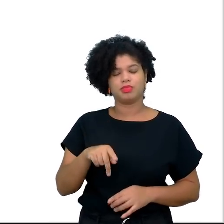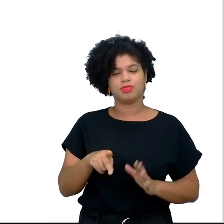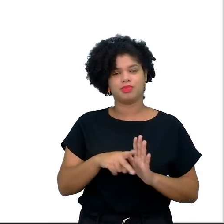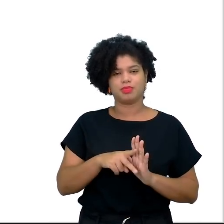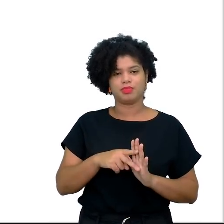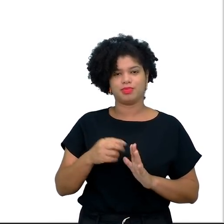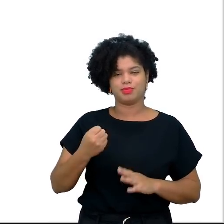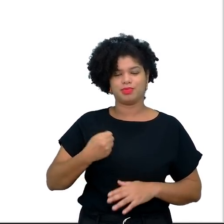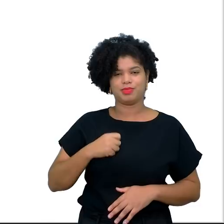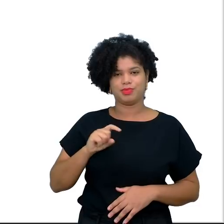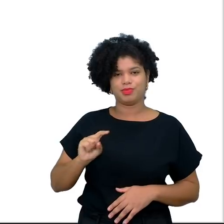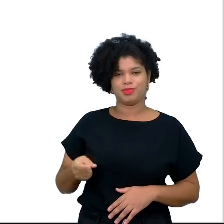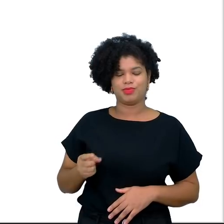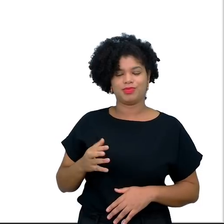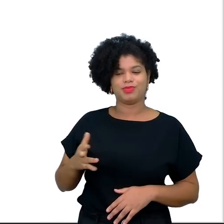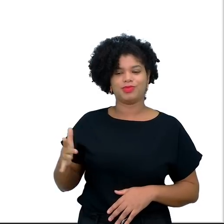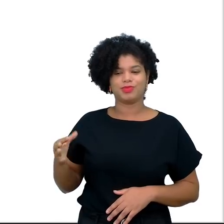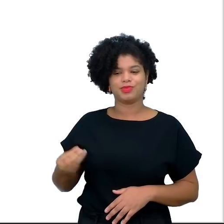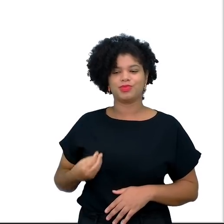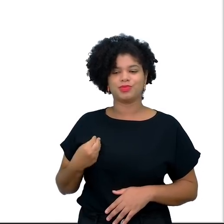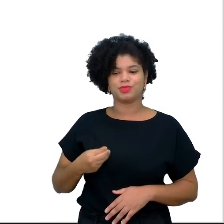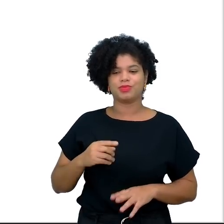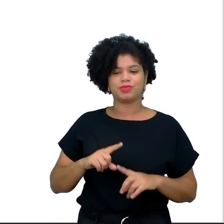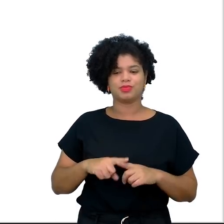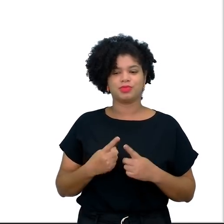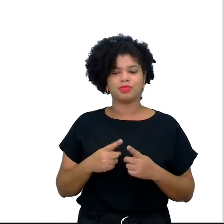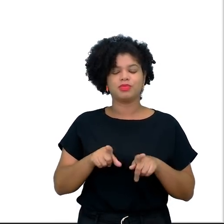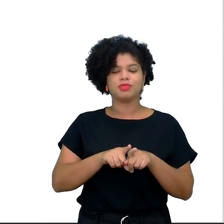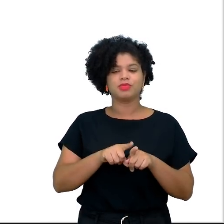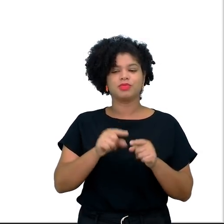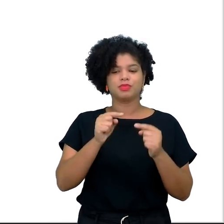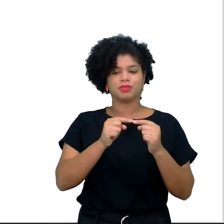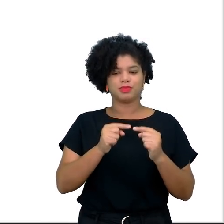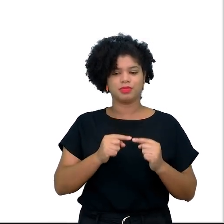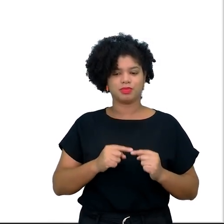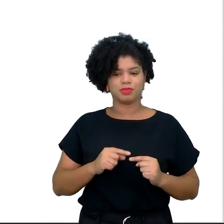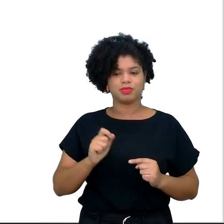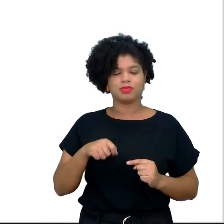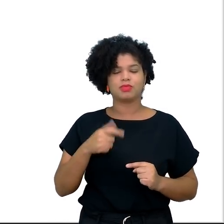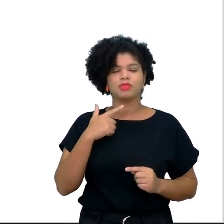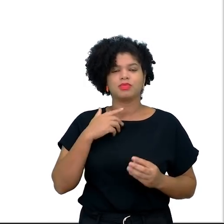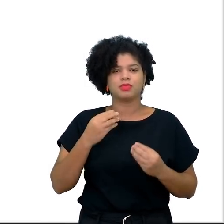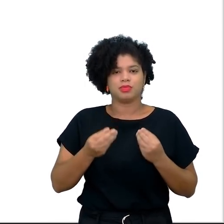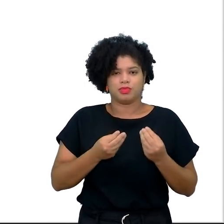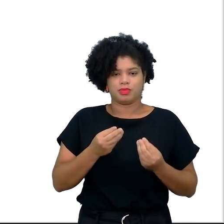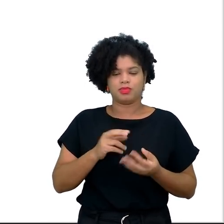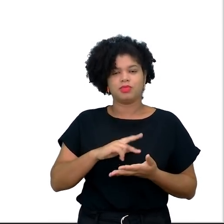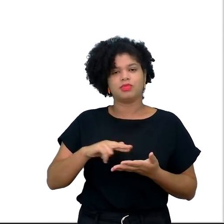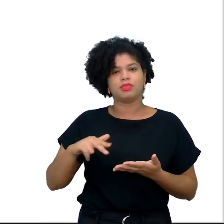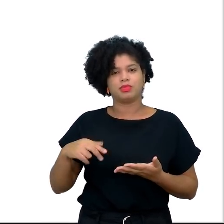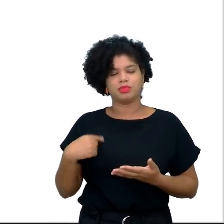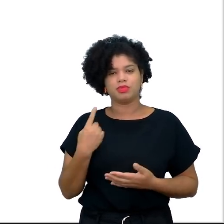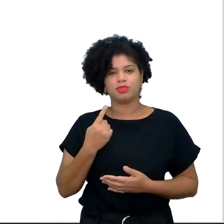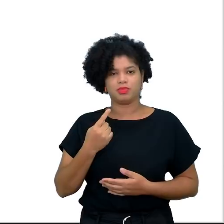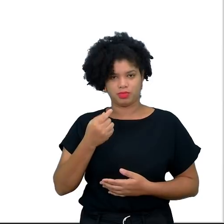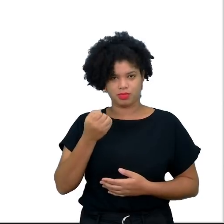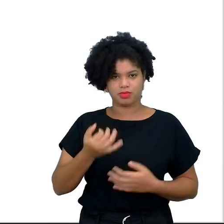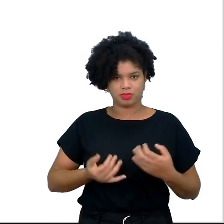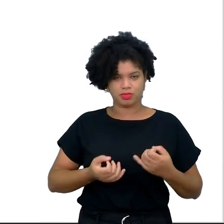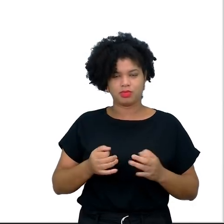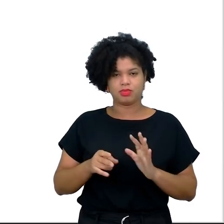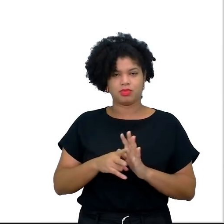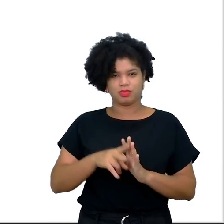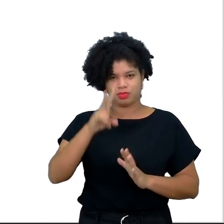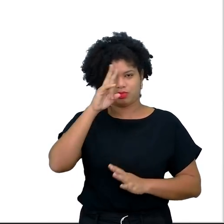de numeração decimal, mas que também elas podem ser aplicadas nas operações, tá? Nós discutimos no nosso